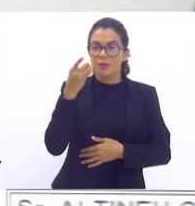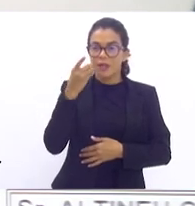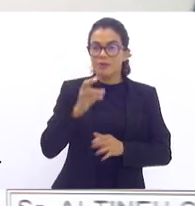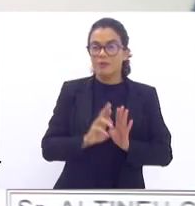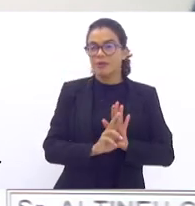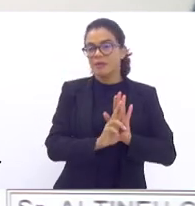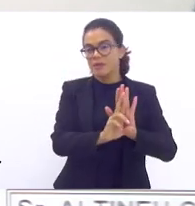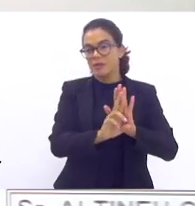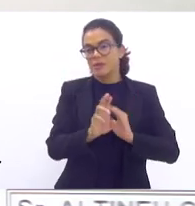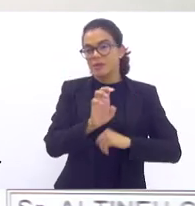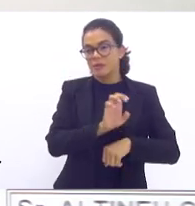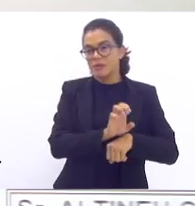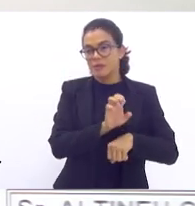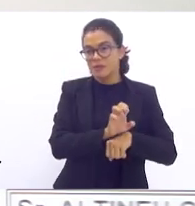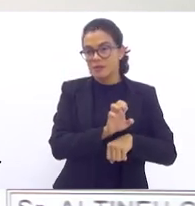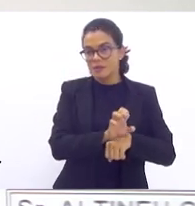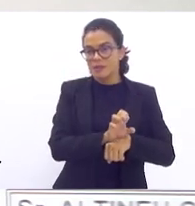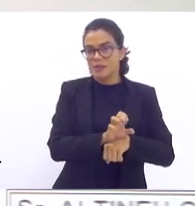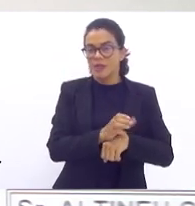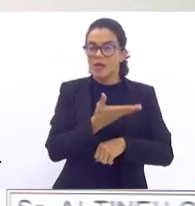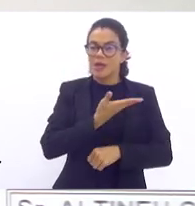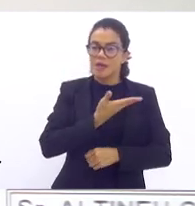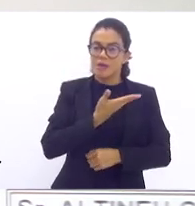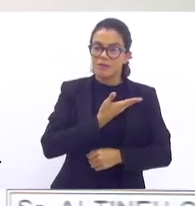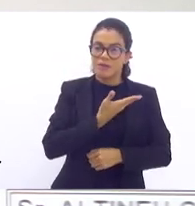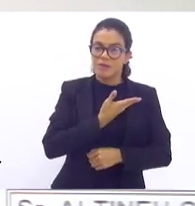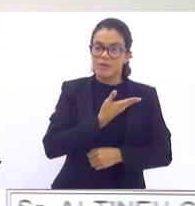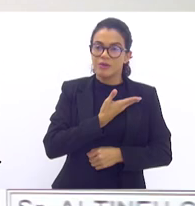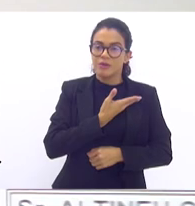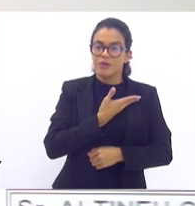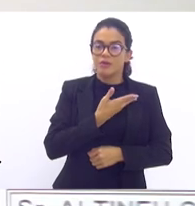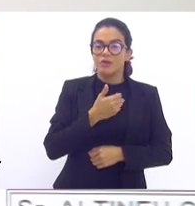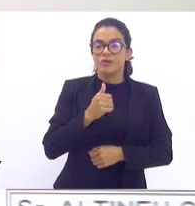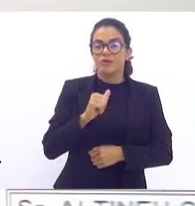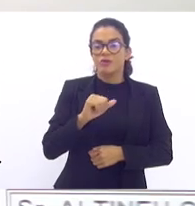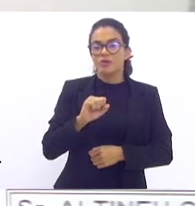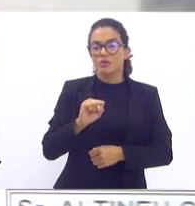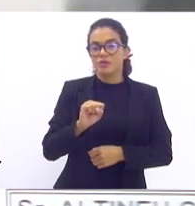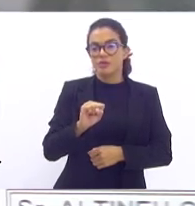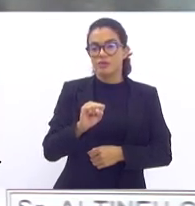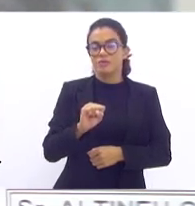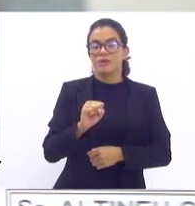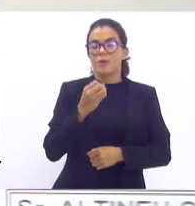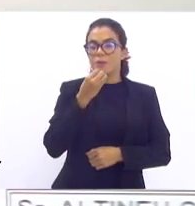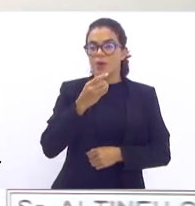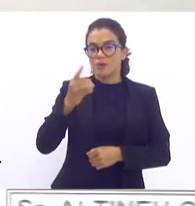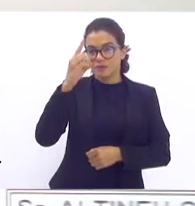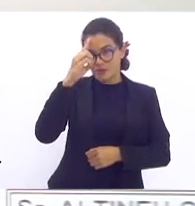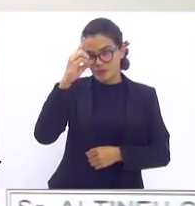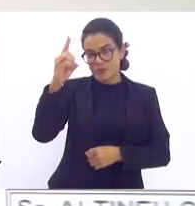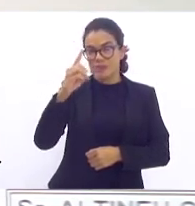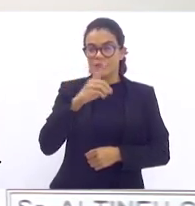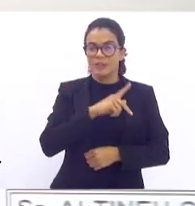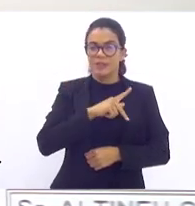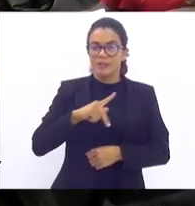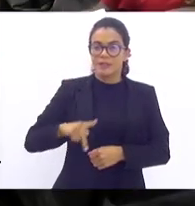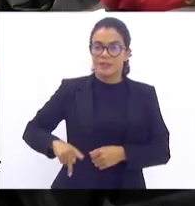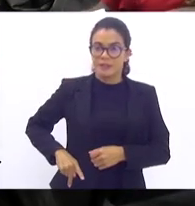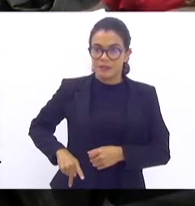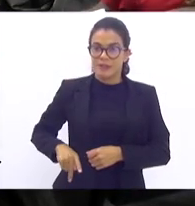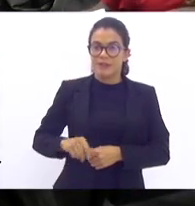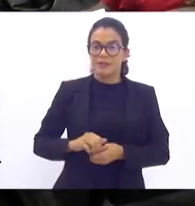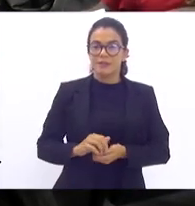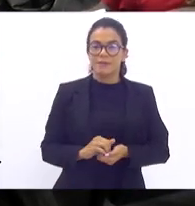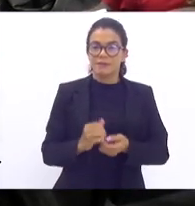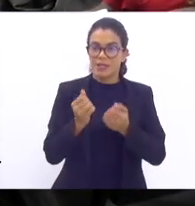representa tão bem nosso estado lá Querida amigo deputado sócio Cavalcante Bom dia presente dessa